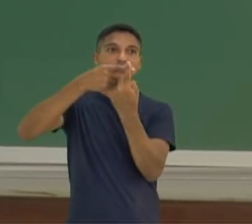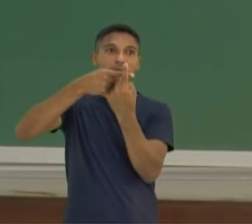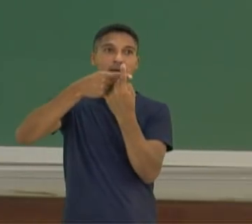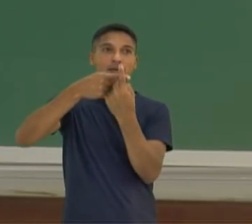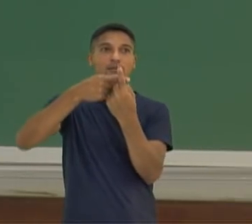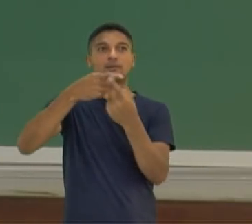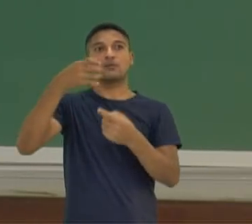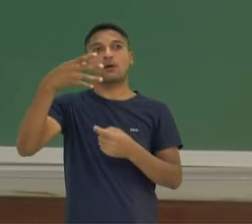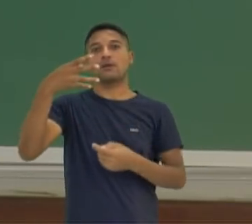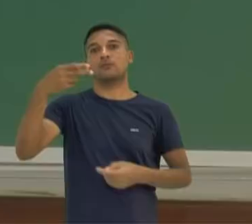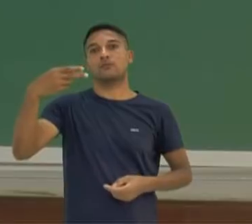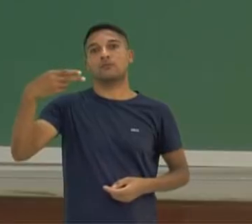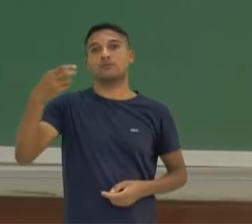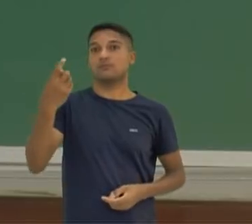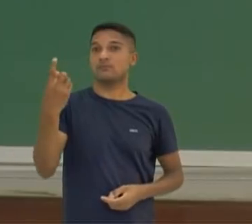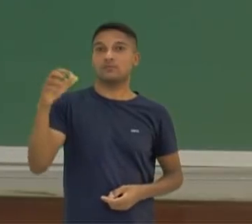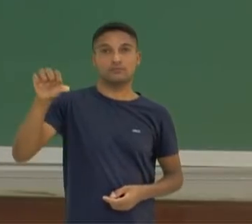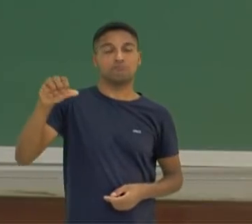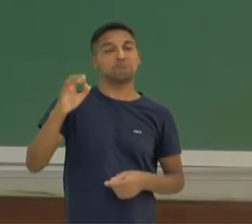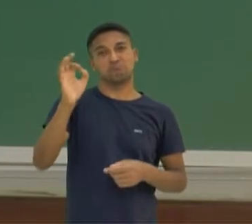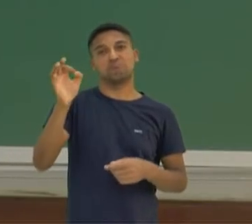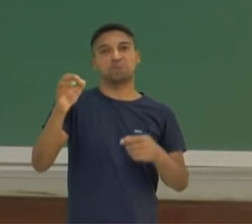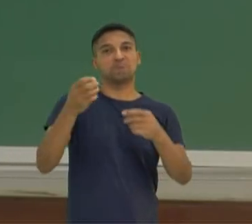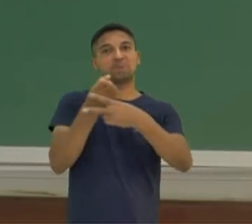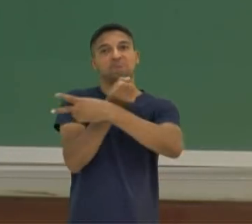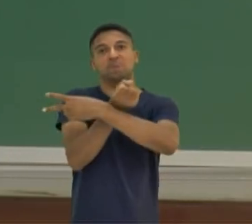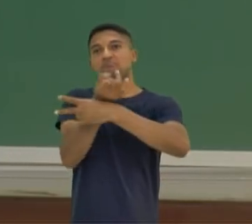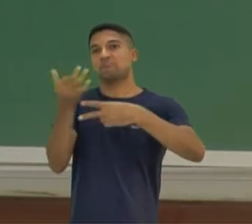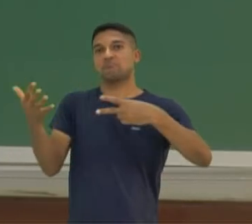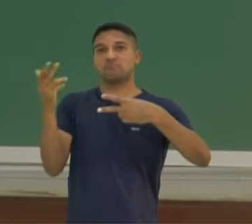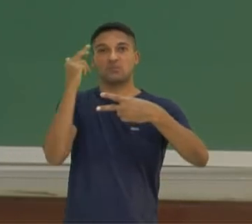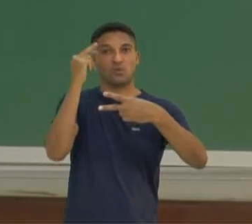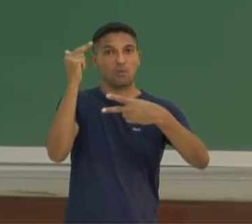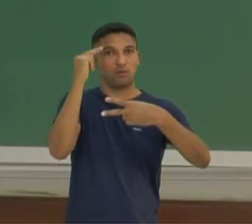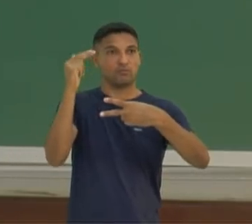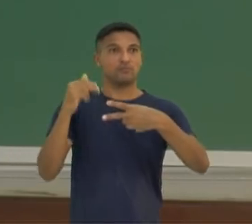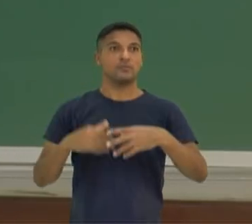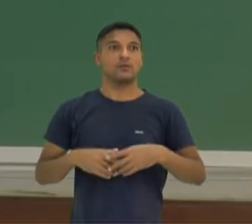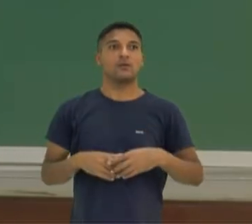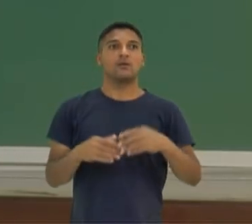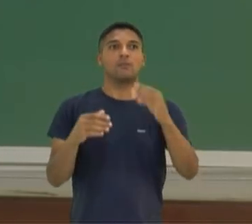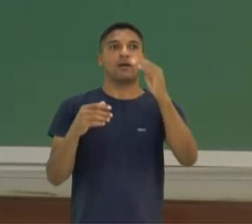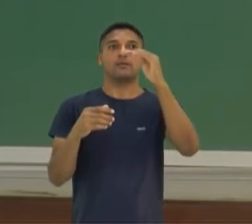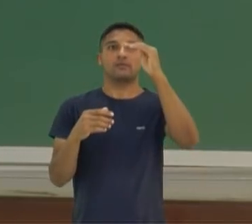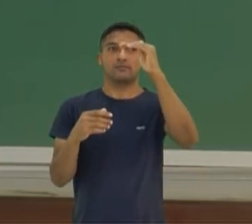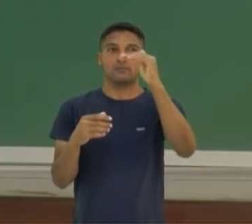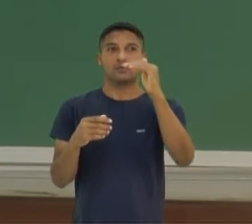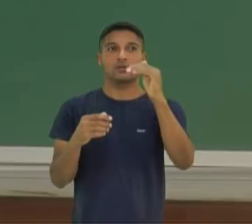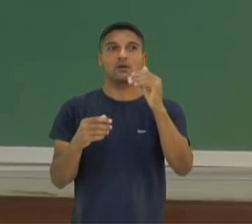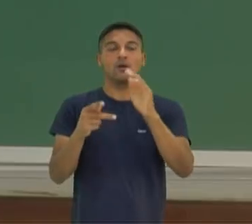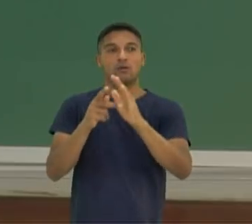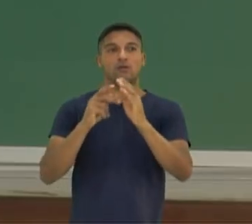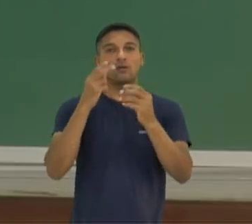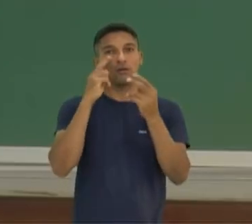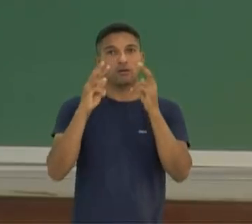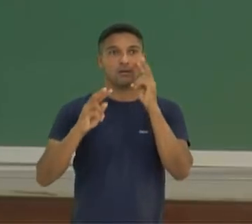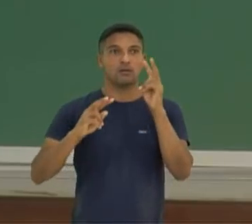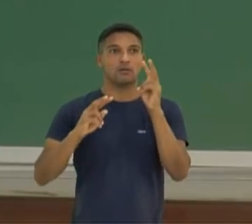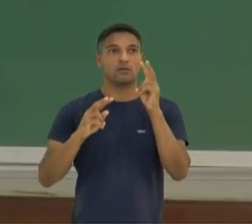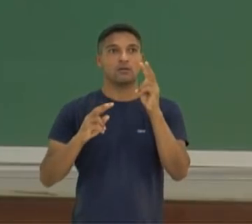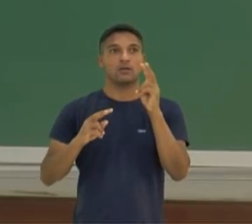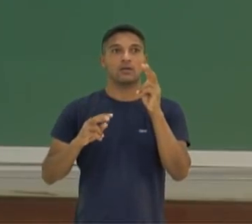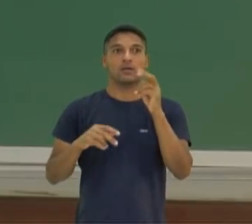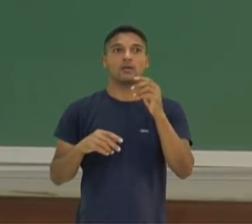equação. O que ele fez com o 4? Tava mais, ele colocou o princípio simétrico, né? Colocou o